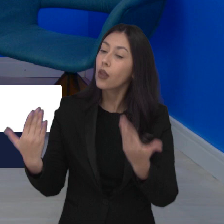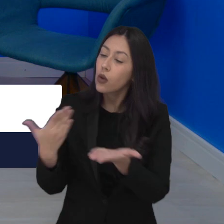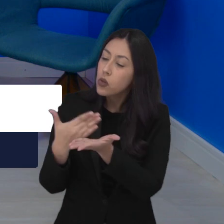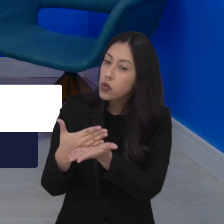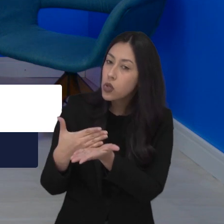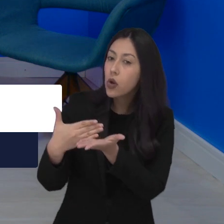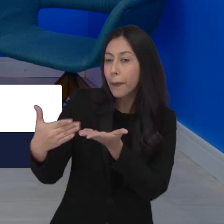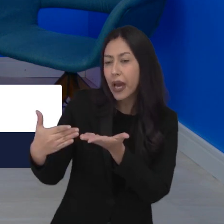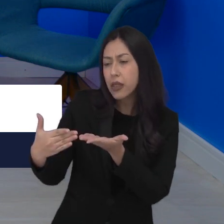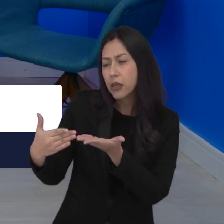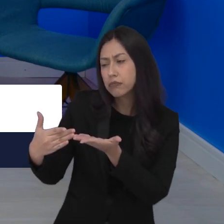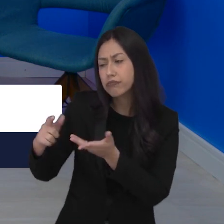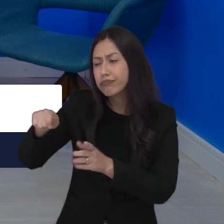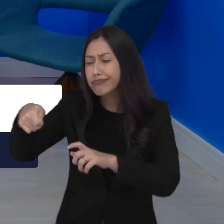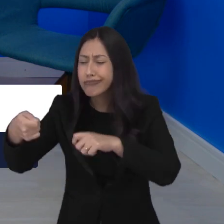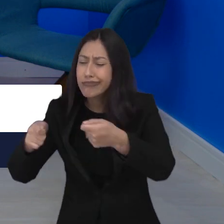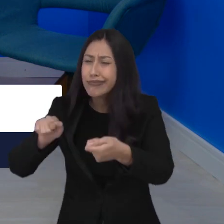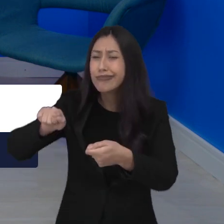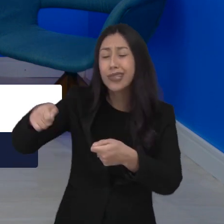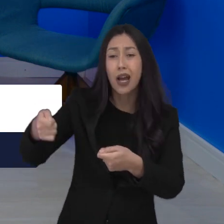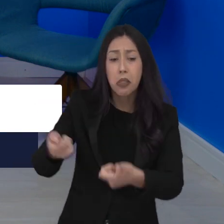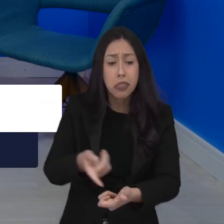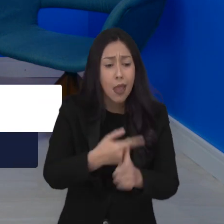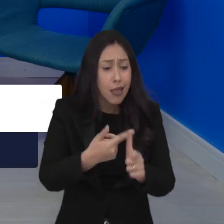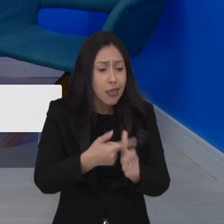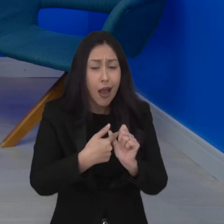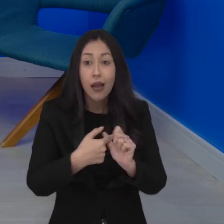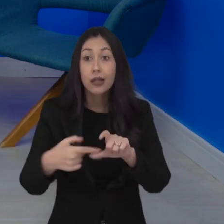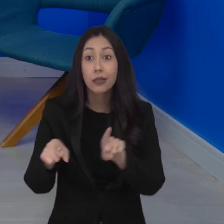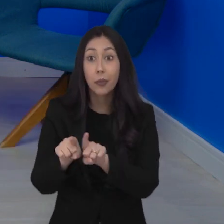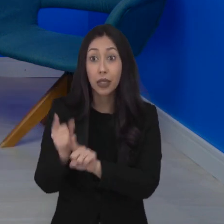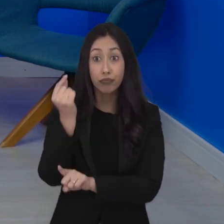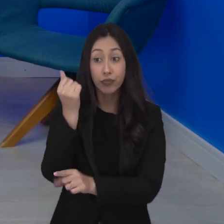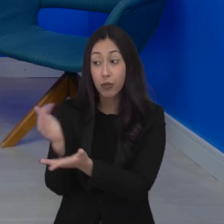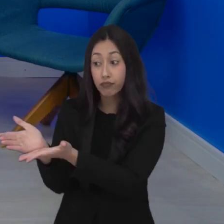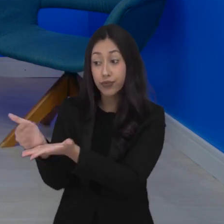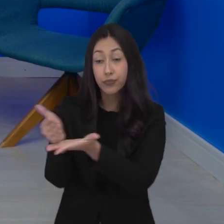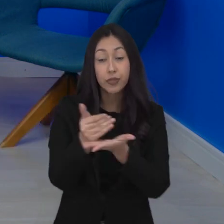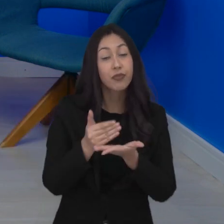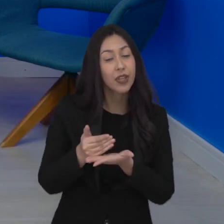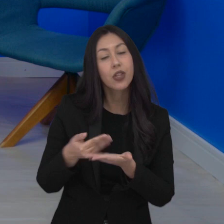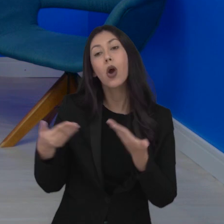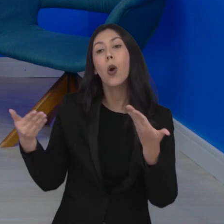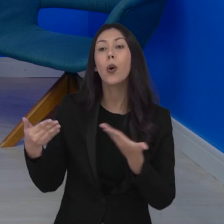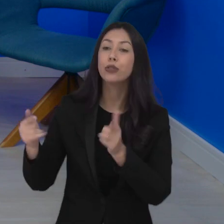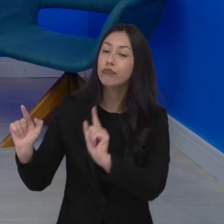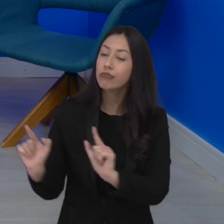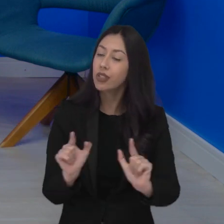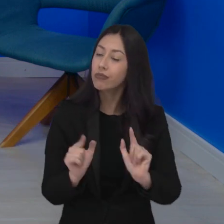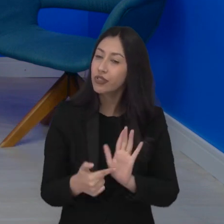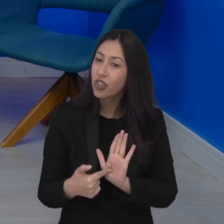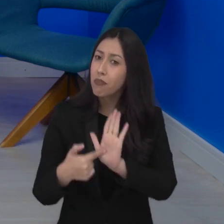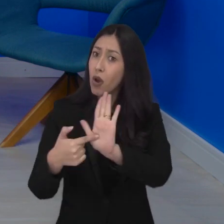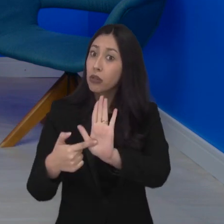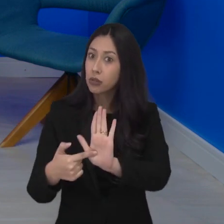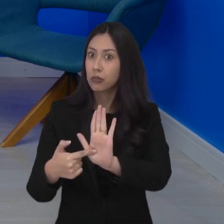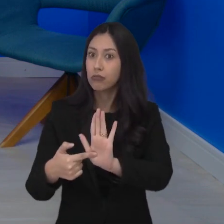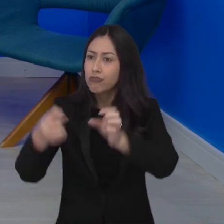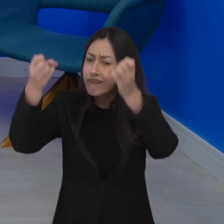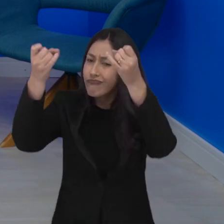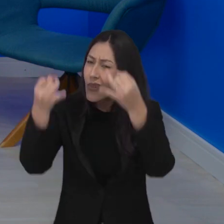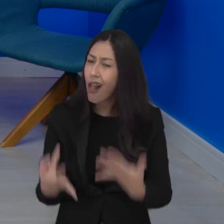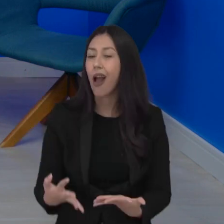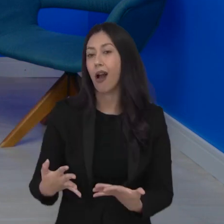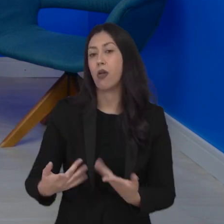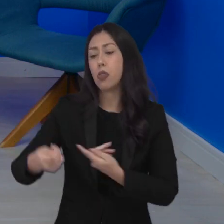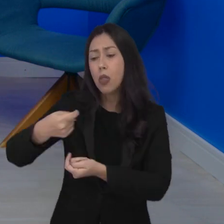daí surgem termos como déficit primário, receitas líquidas. Hoje, sobre política, mergulha na complexidade das contas